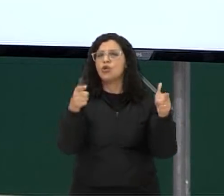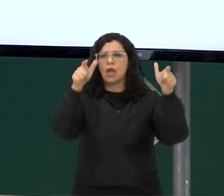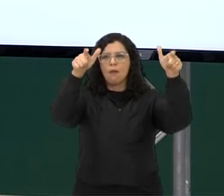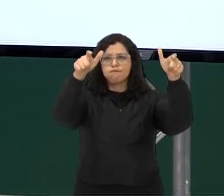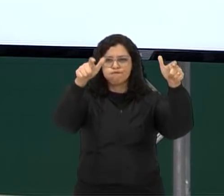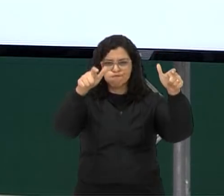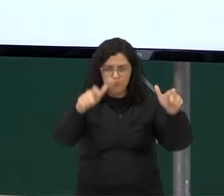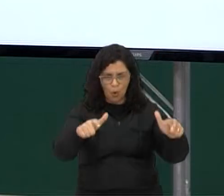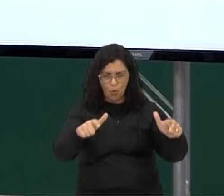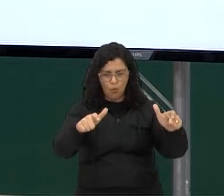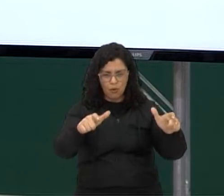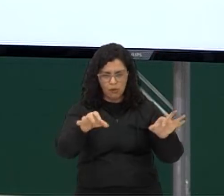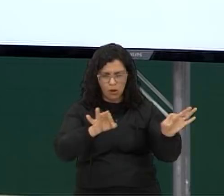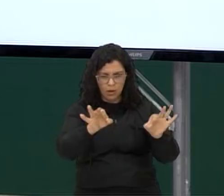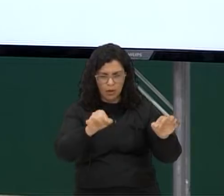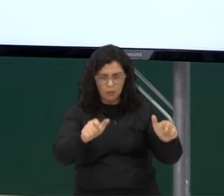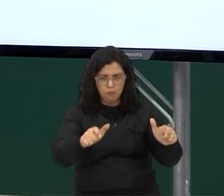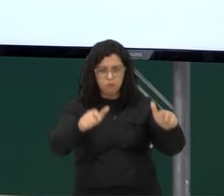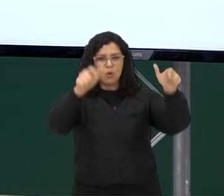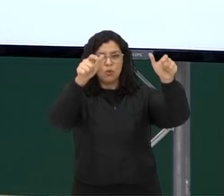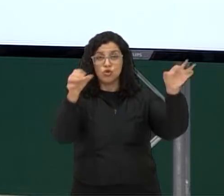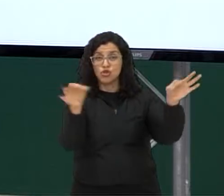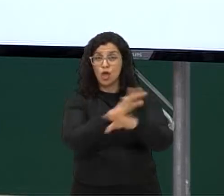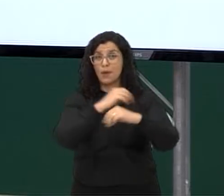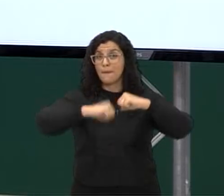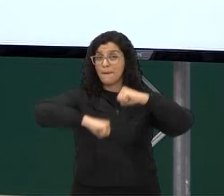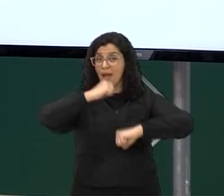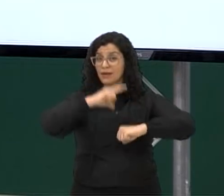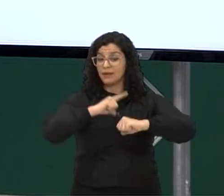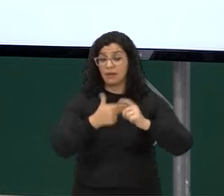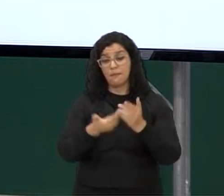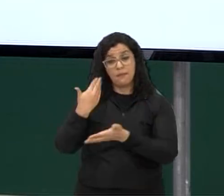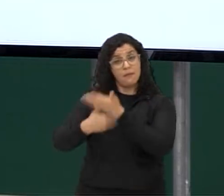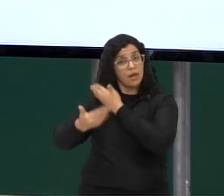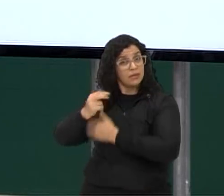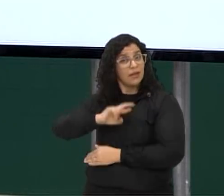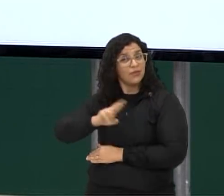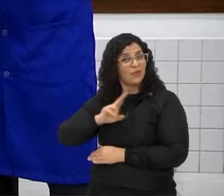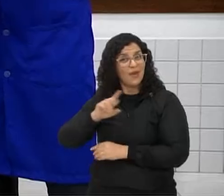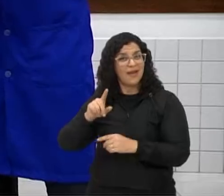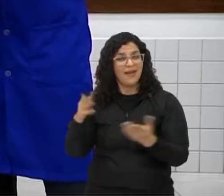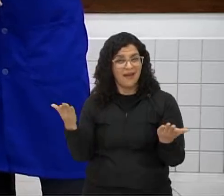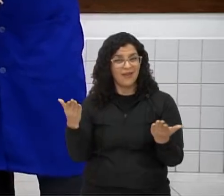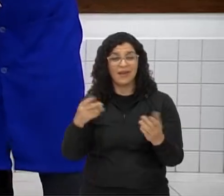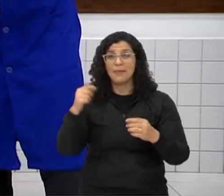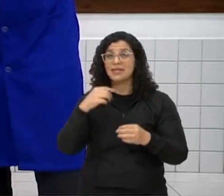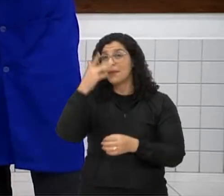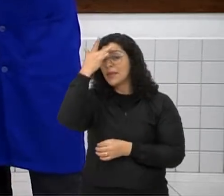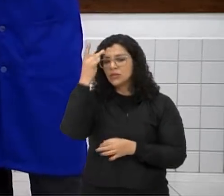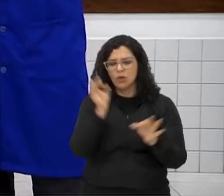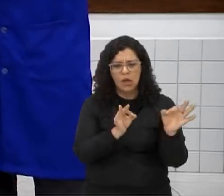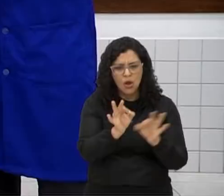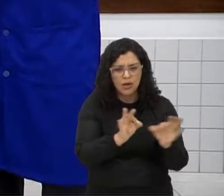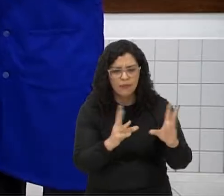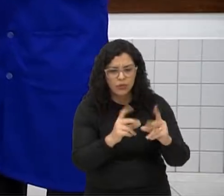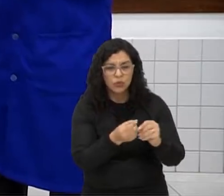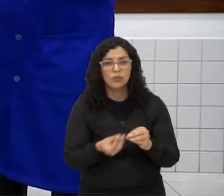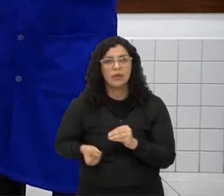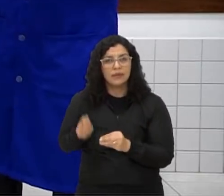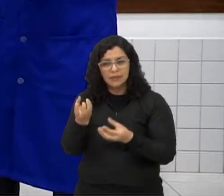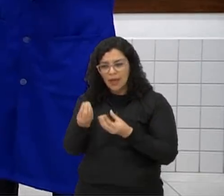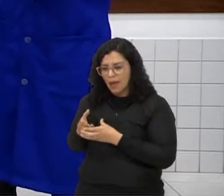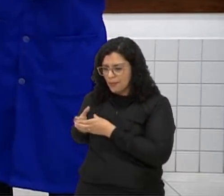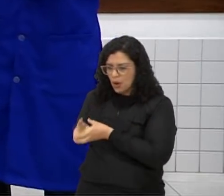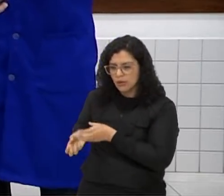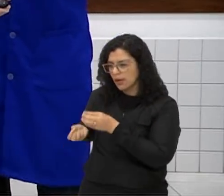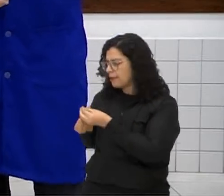feito manualmente, reposição de bola, reposição de pinos. Hoje não é assim, né, professor? Não, hoje a gente vai ver aqui no